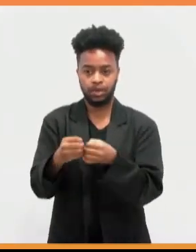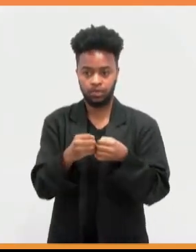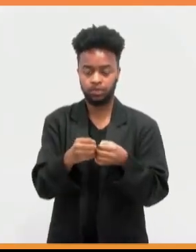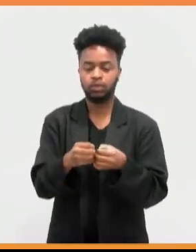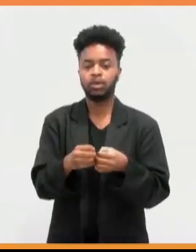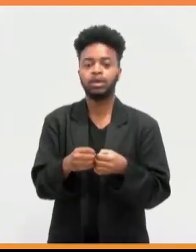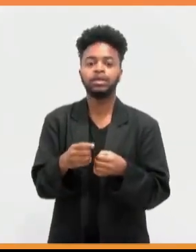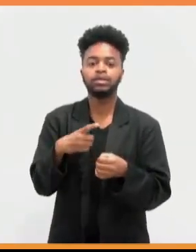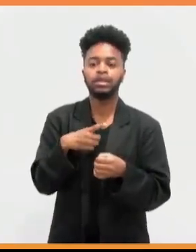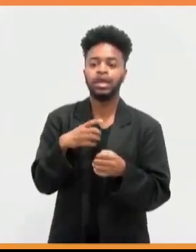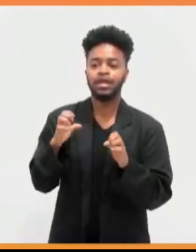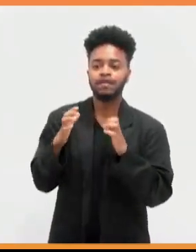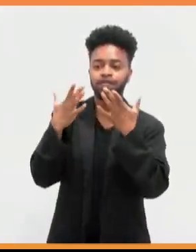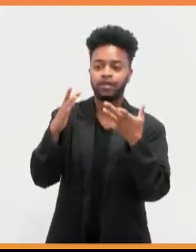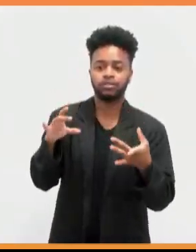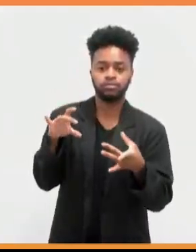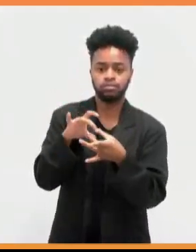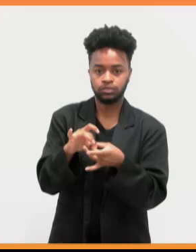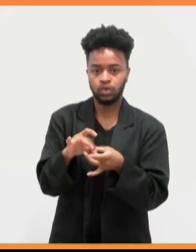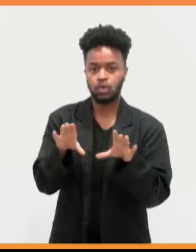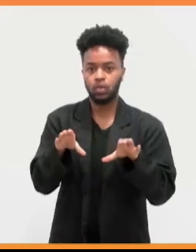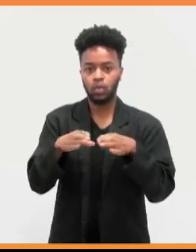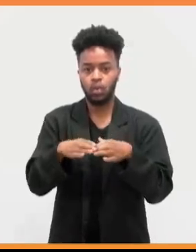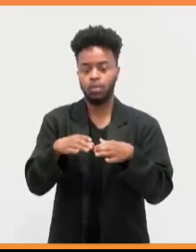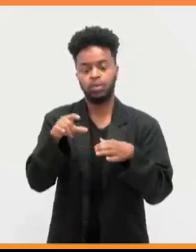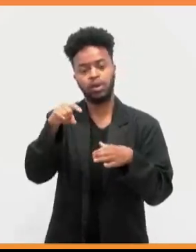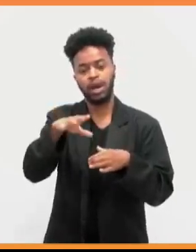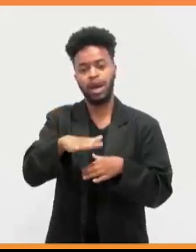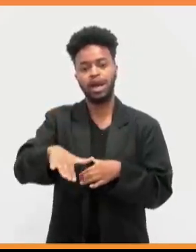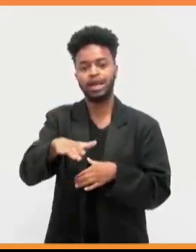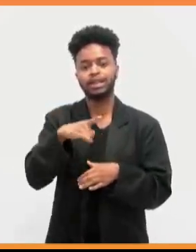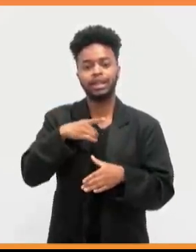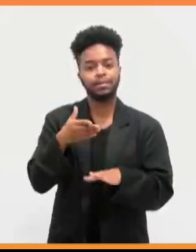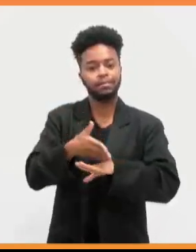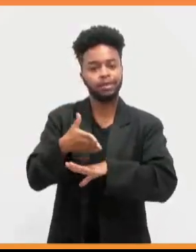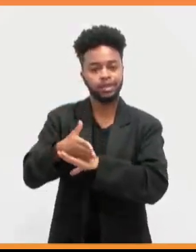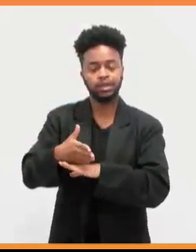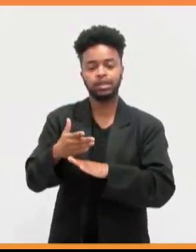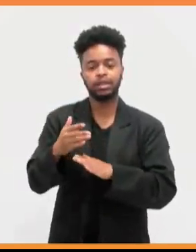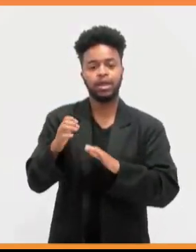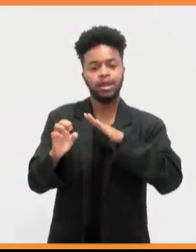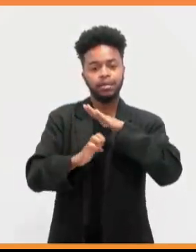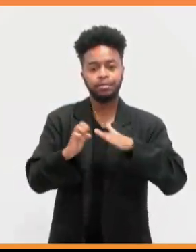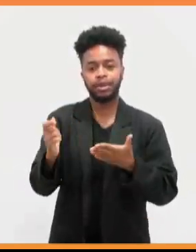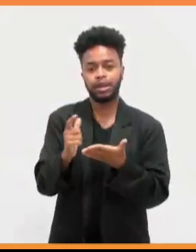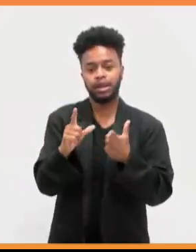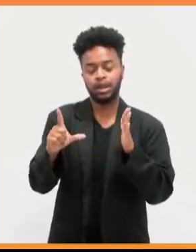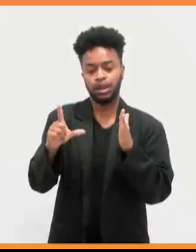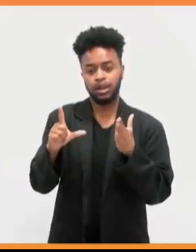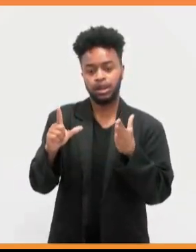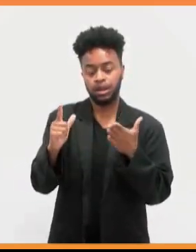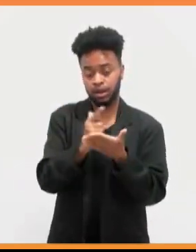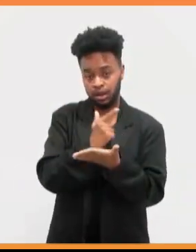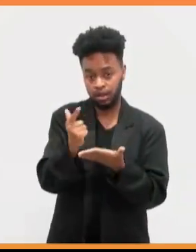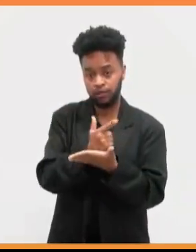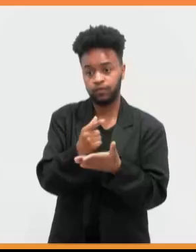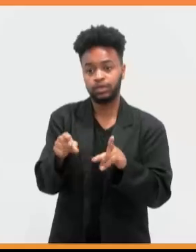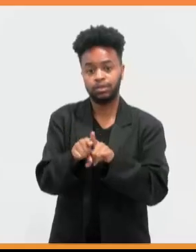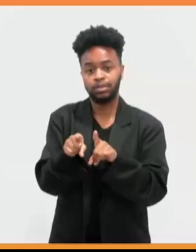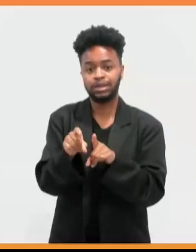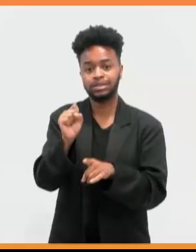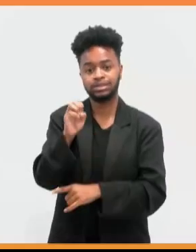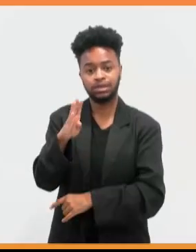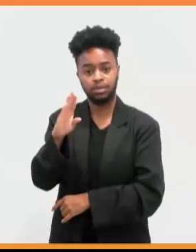Local. A edição deste ano vai contar com a participação de editoras, livrarias, sebos e artistas gráficos que amam o